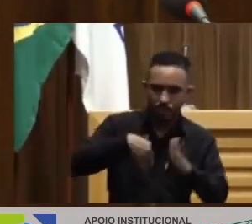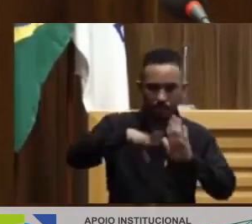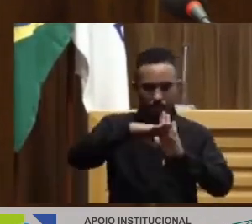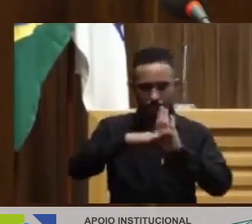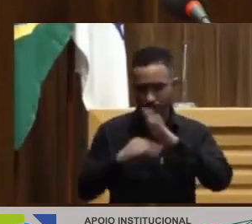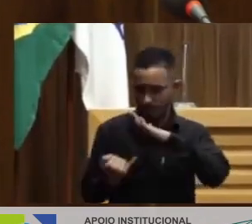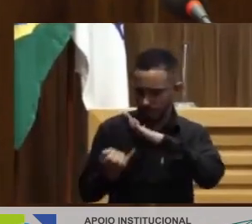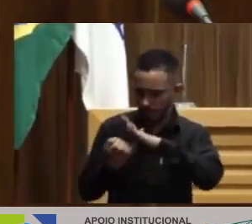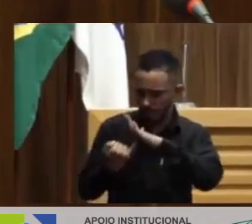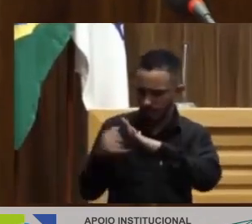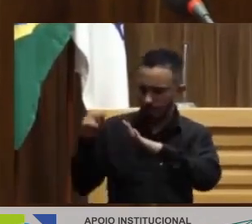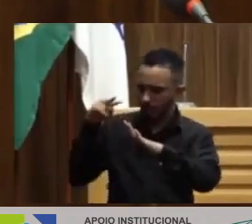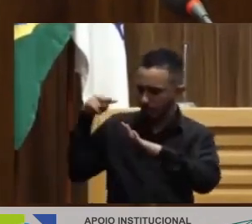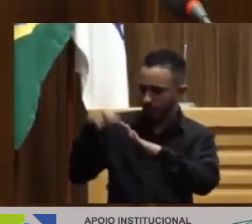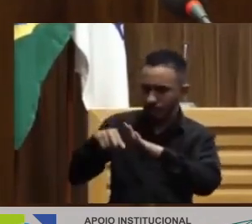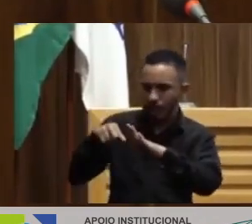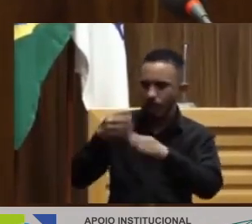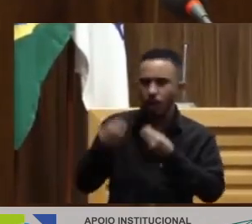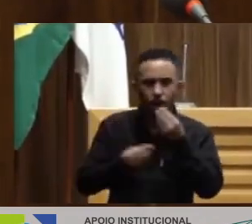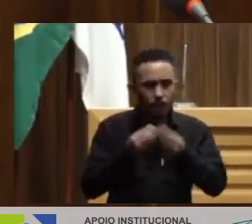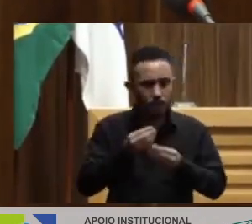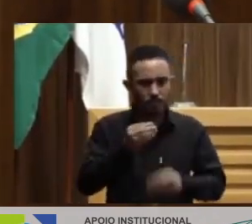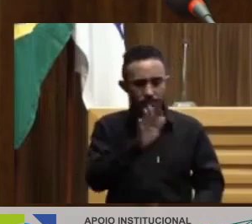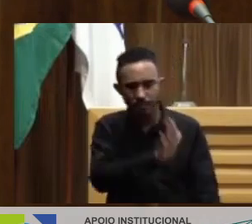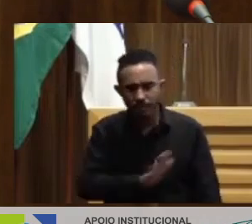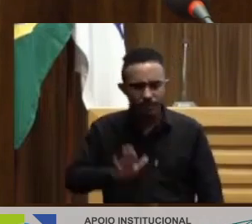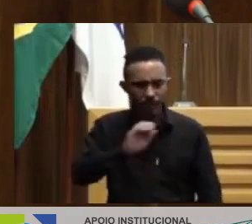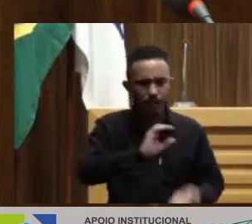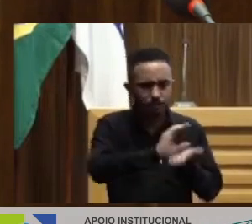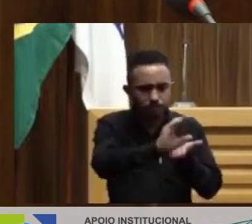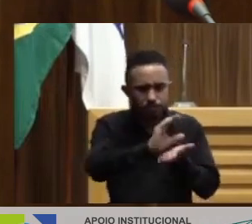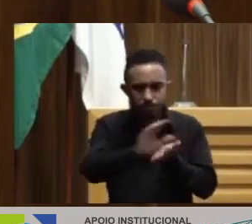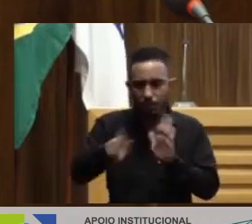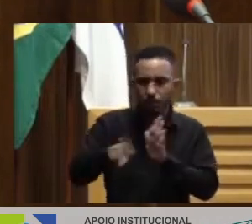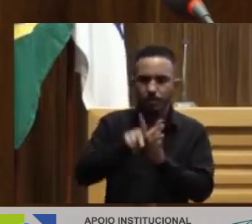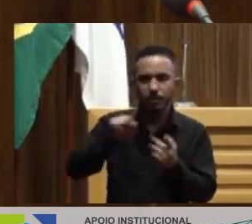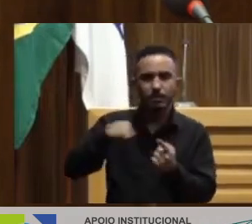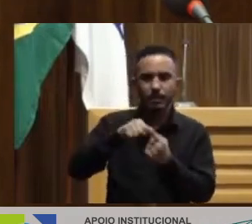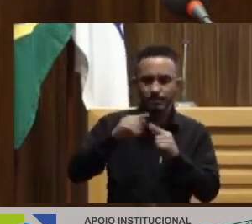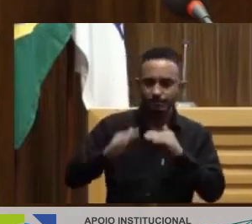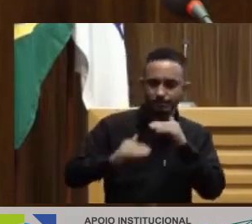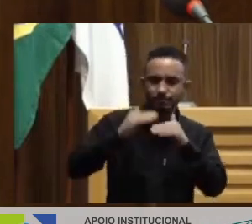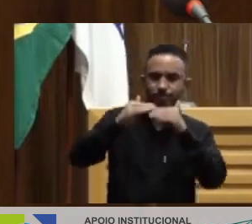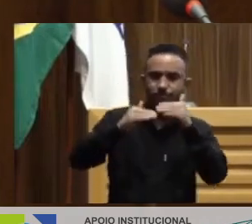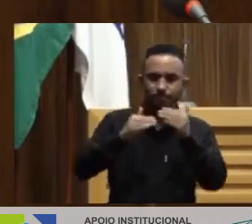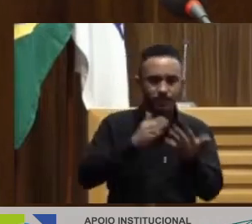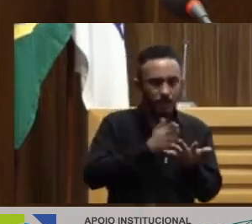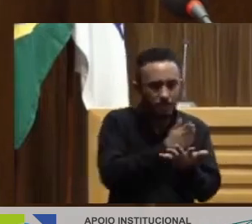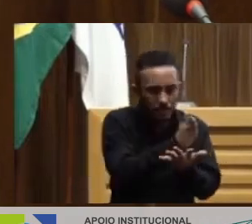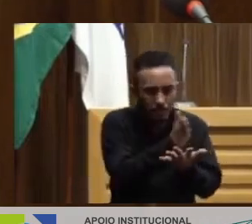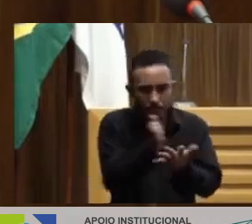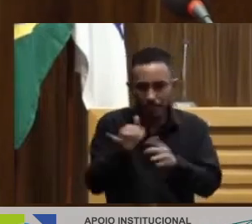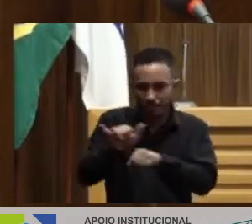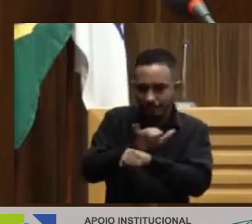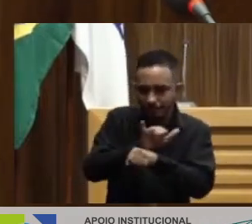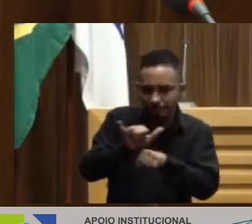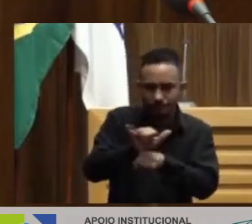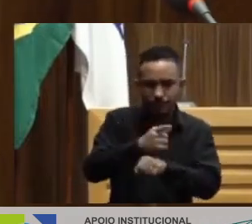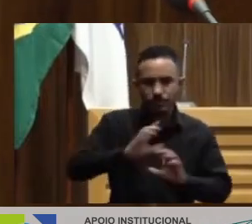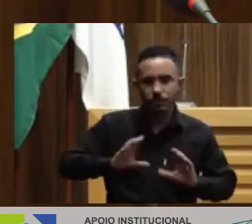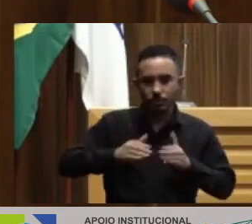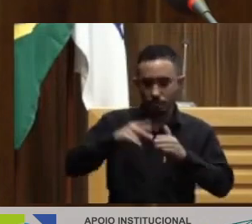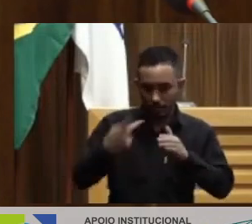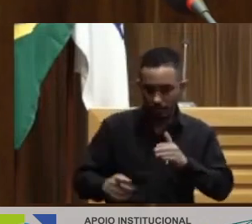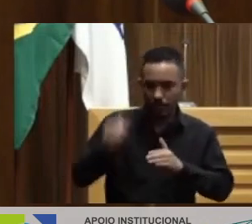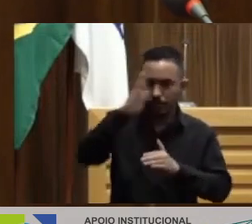e olha para o financiamento ao desenvolvimento, às diversas estratégias que a gente tem no